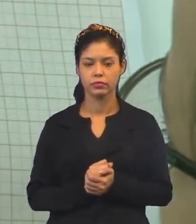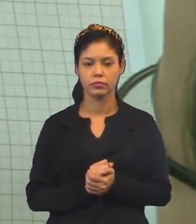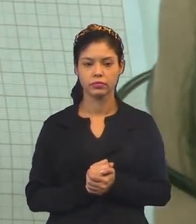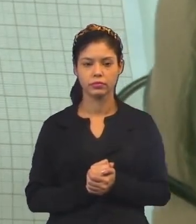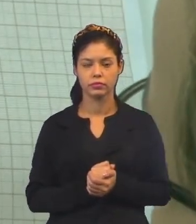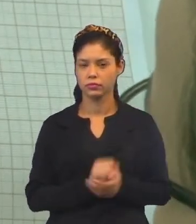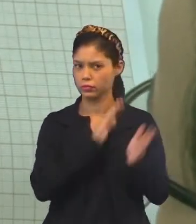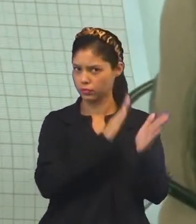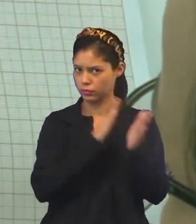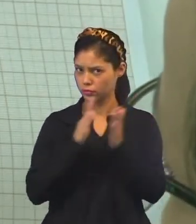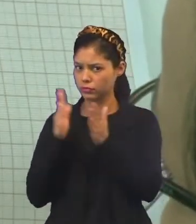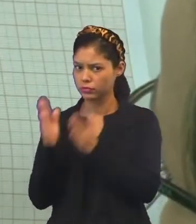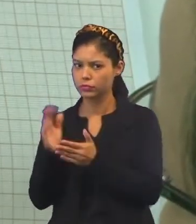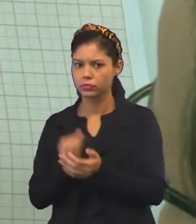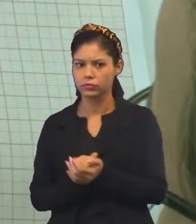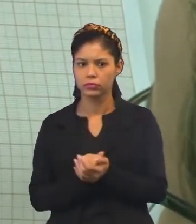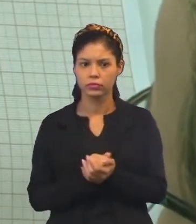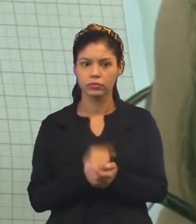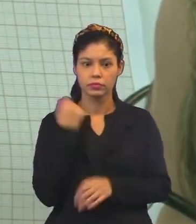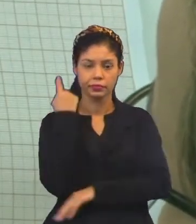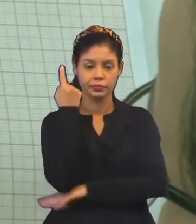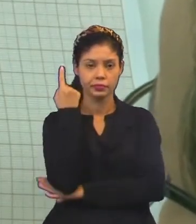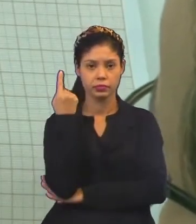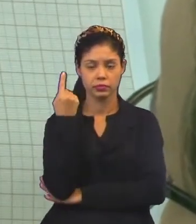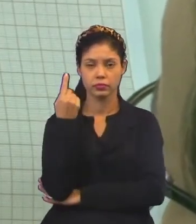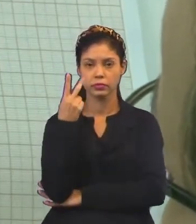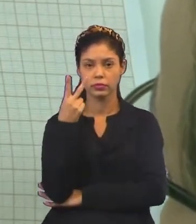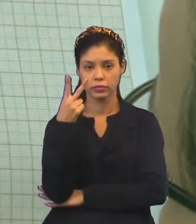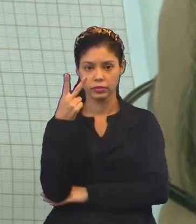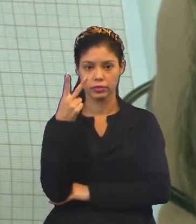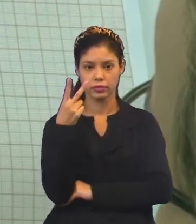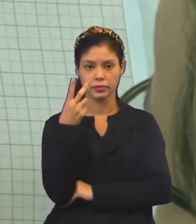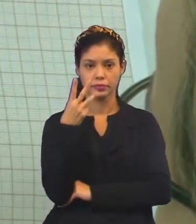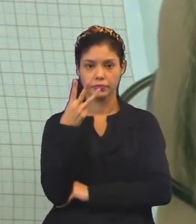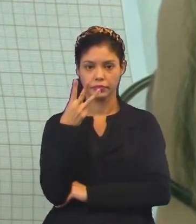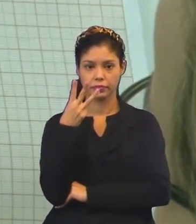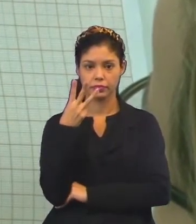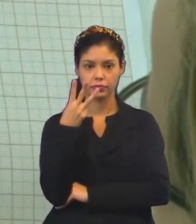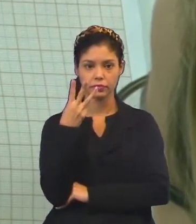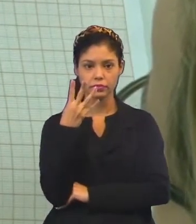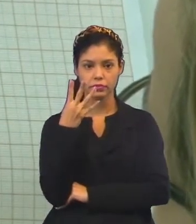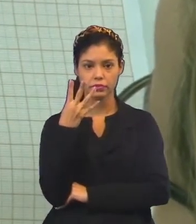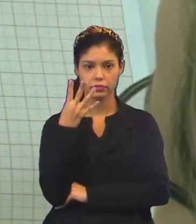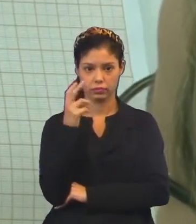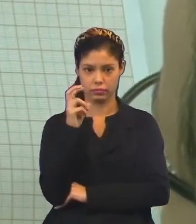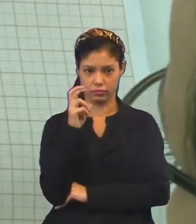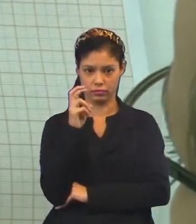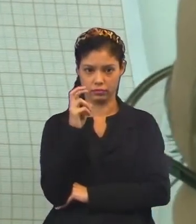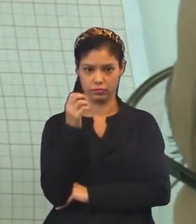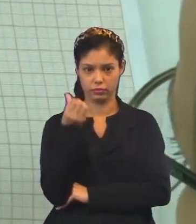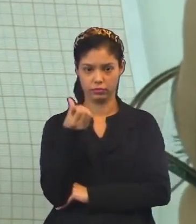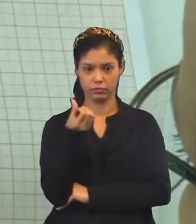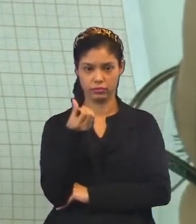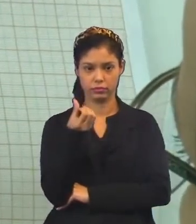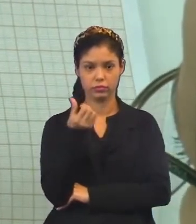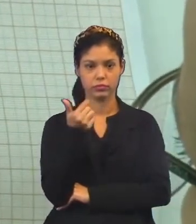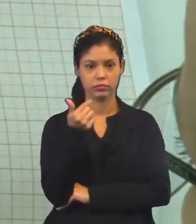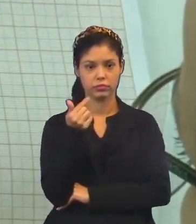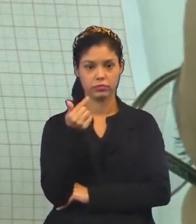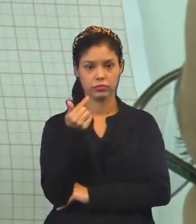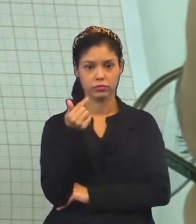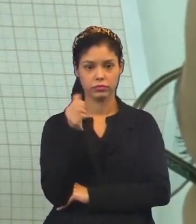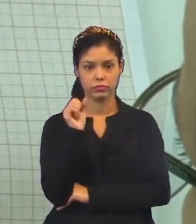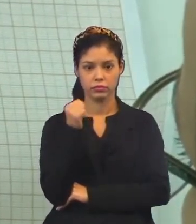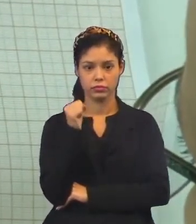contar parte por parte que está ocupando, ó. 1, 2, 3, 4, 5,